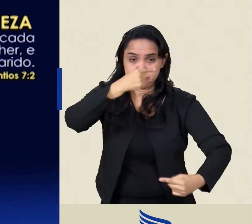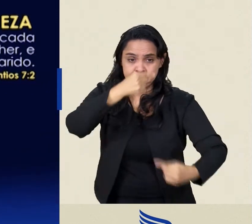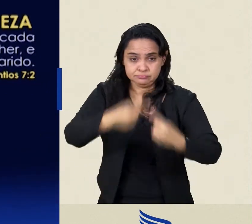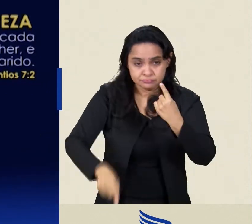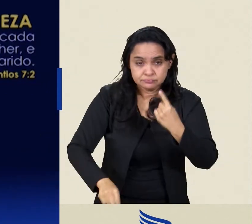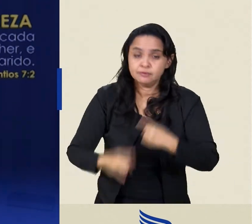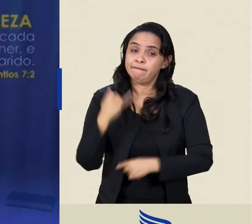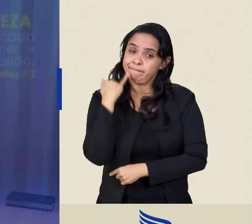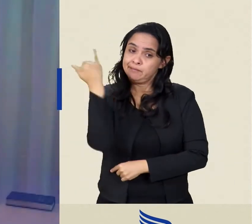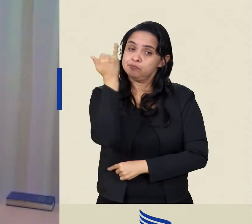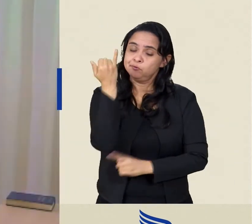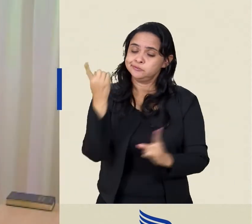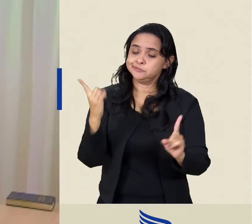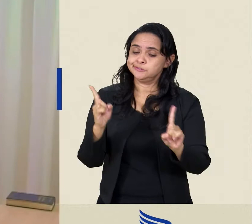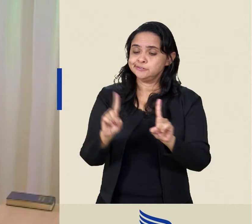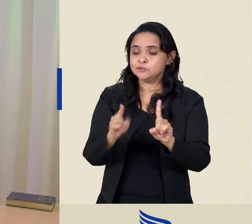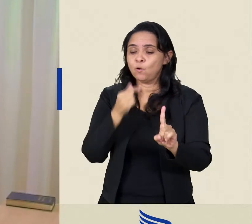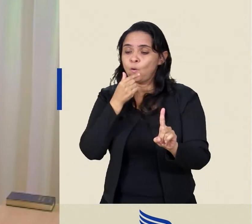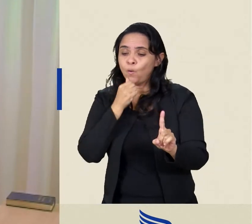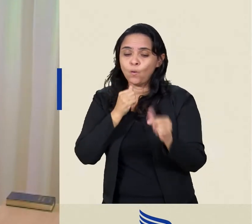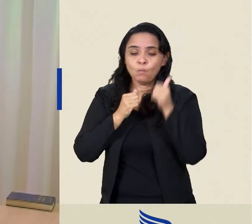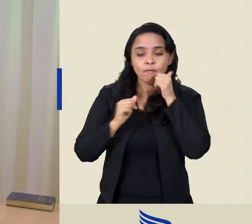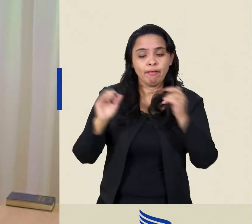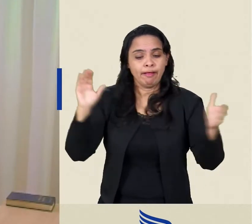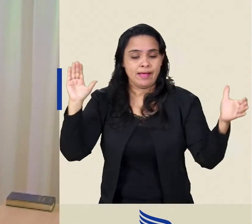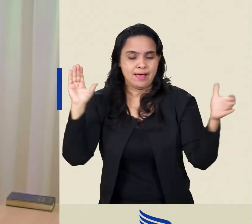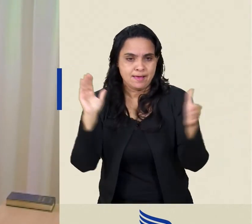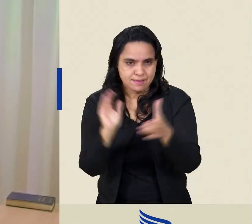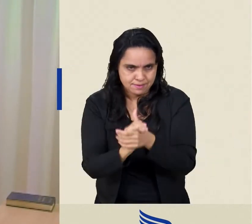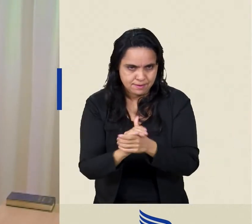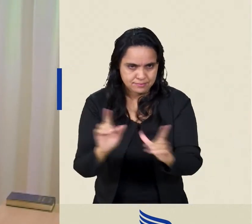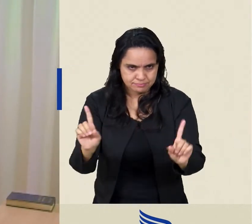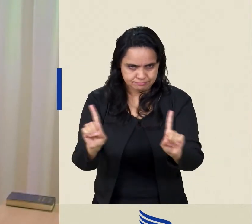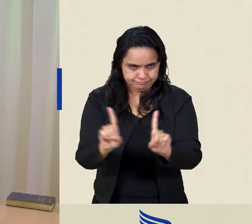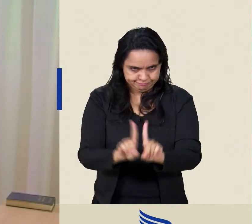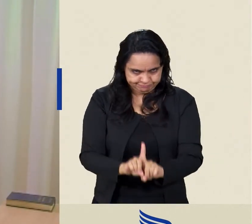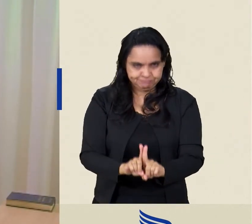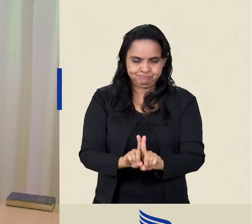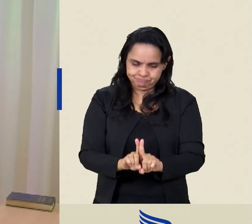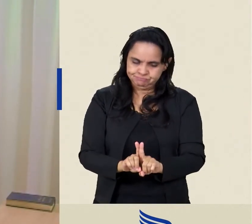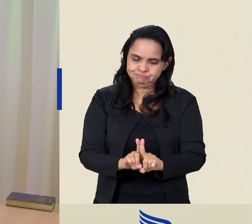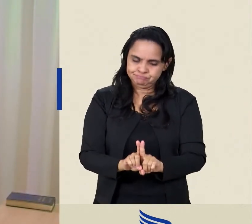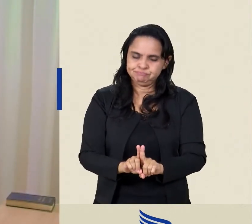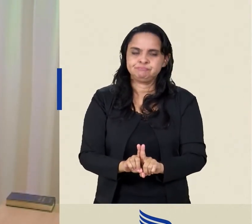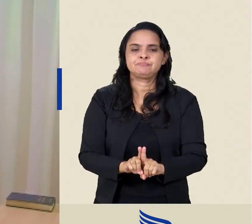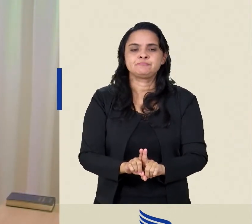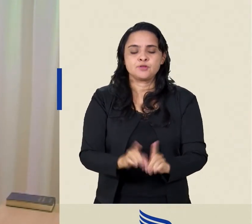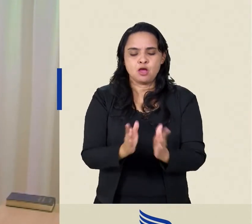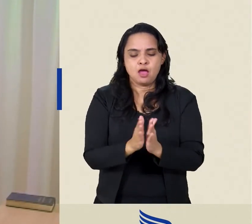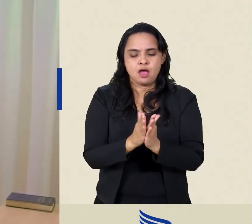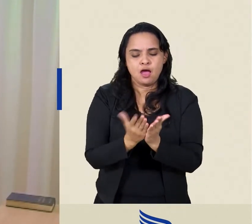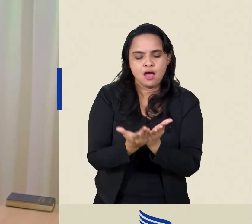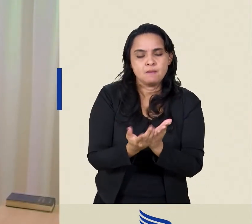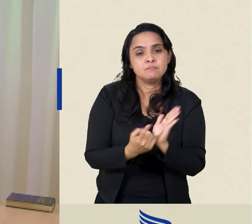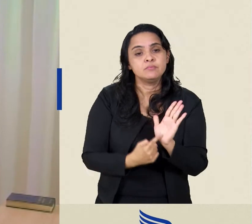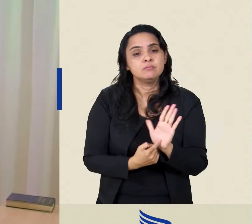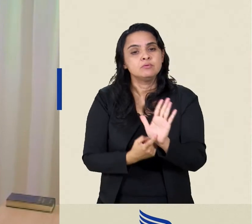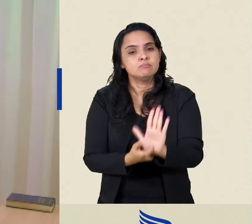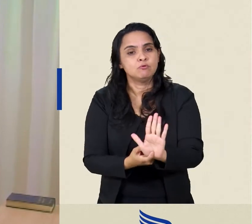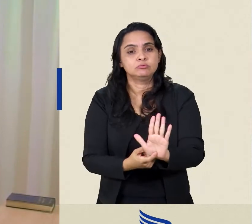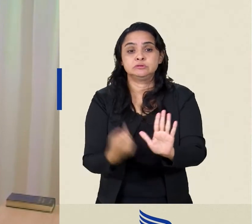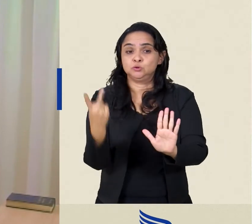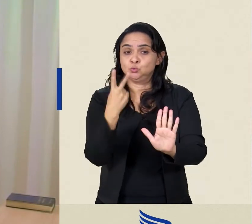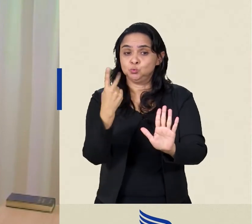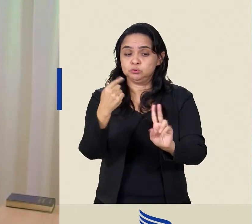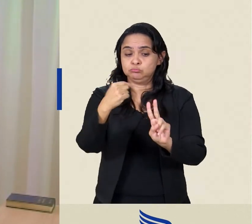Coríntios 7:2. A palavra de Deus nos apresenta nestes versos dois aspectos